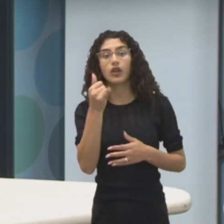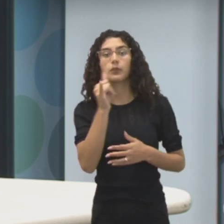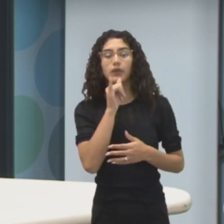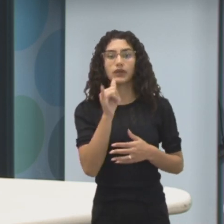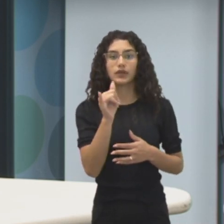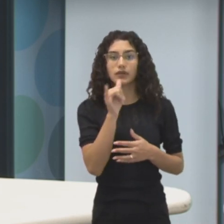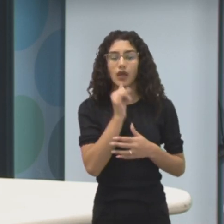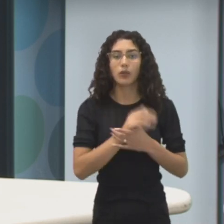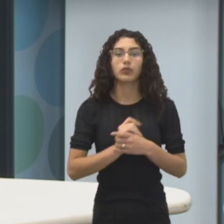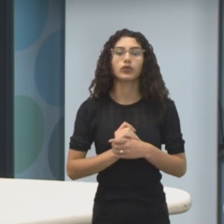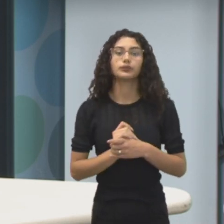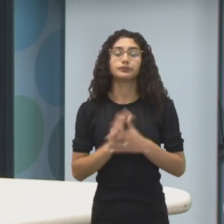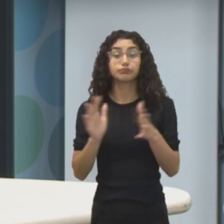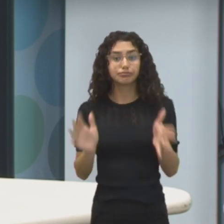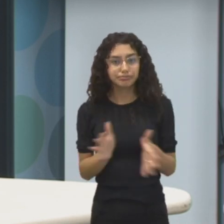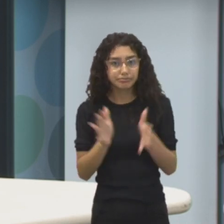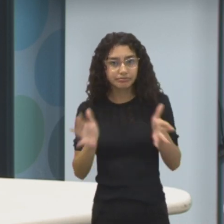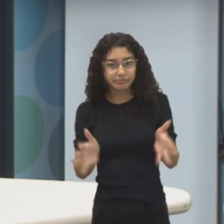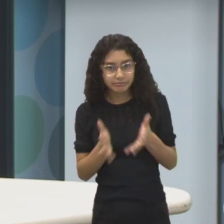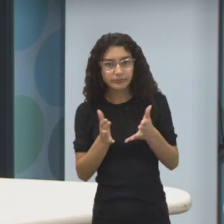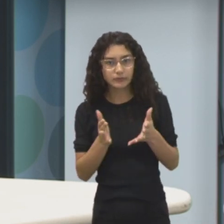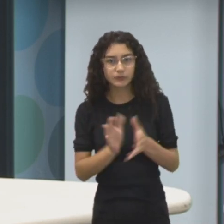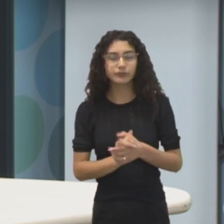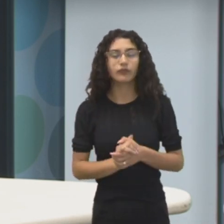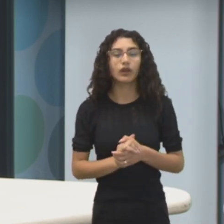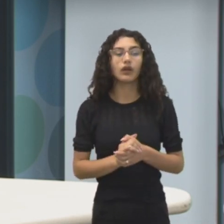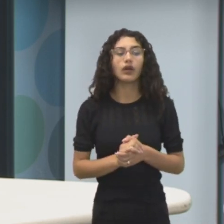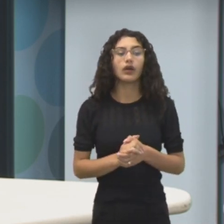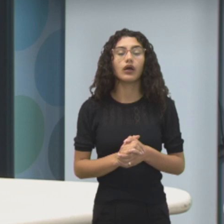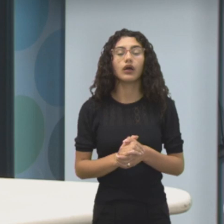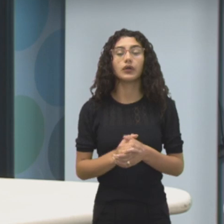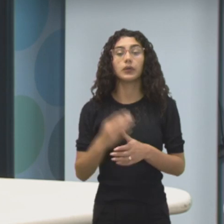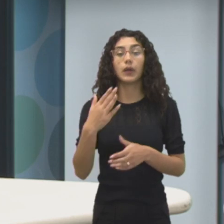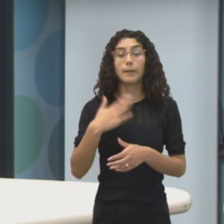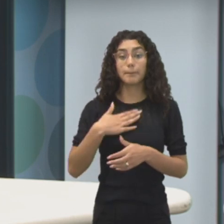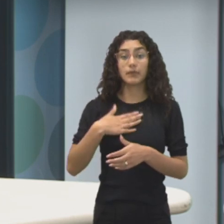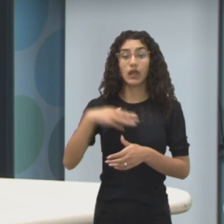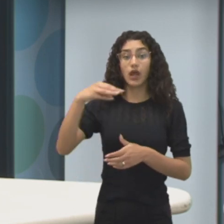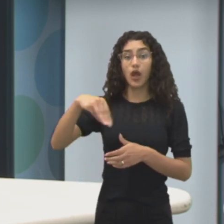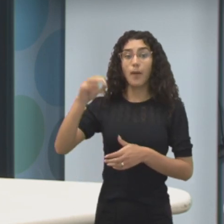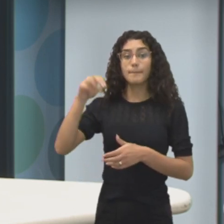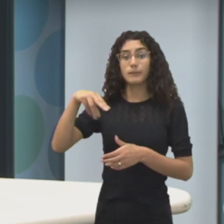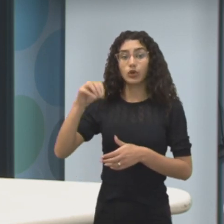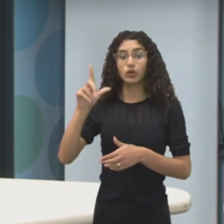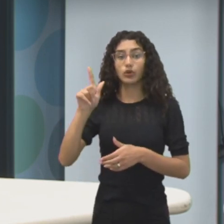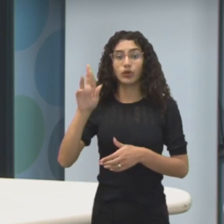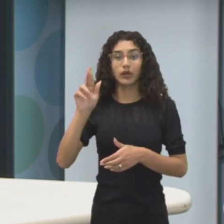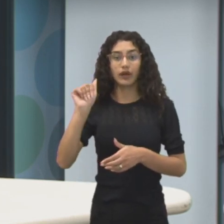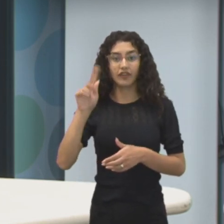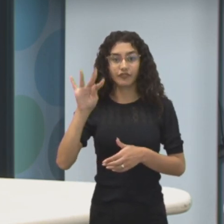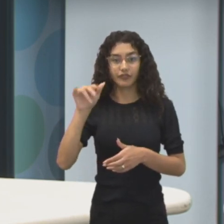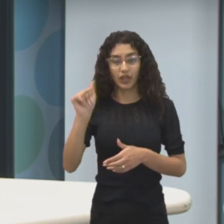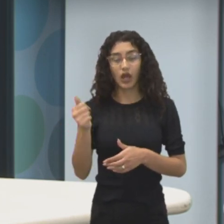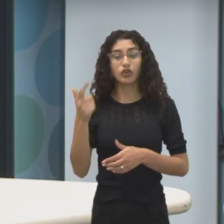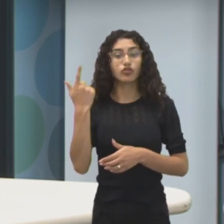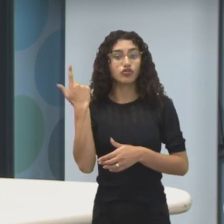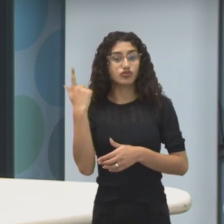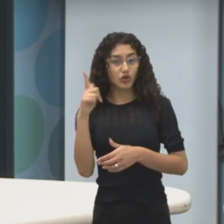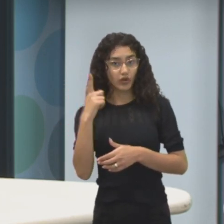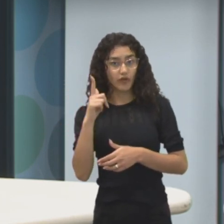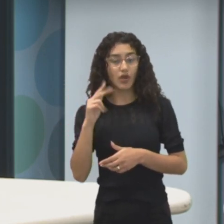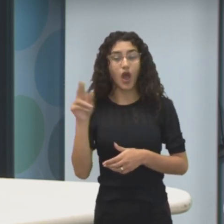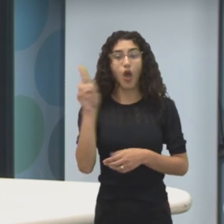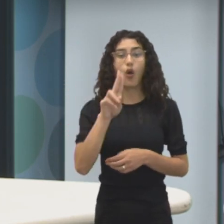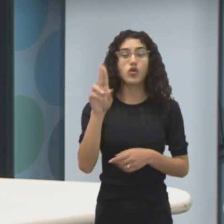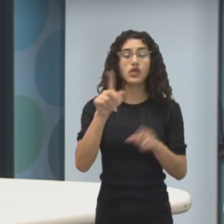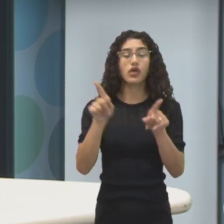da intencionalidade, a minha monografia, por exemplo, de geografia, eu tratei justamente do uso